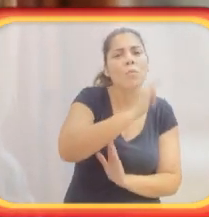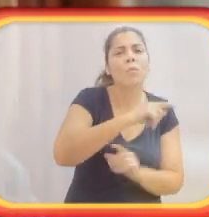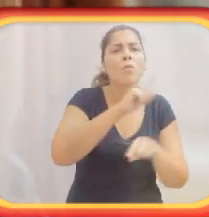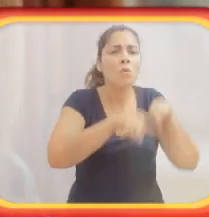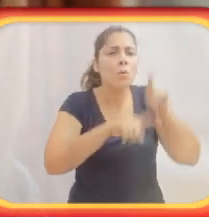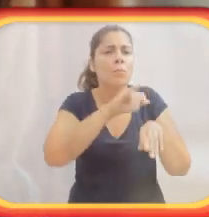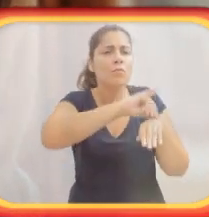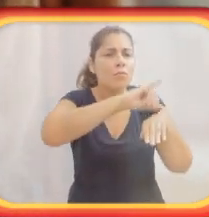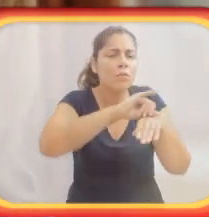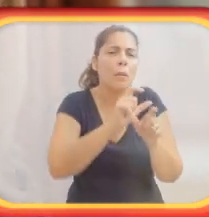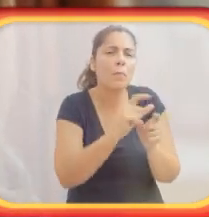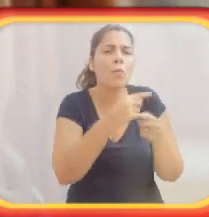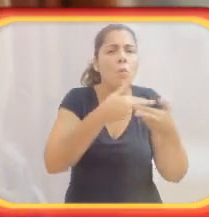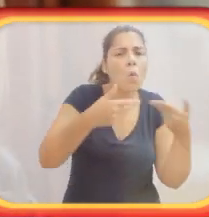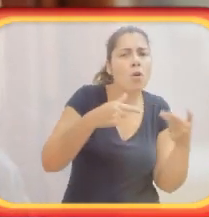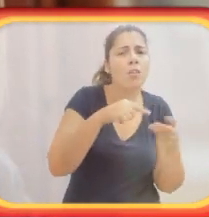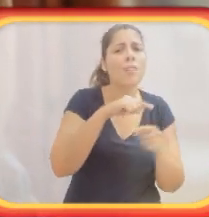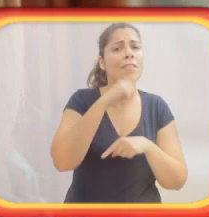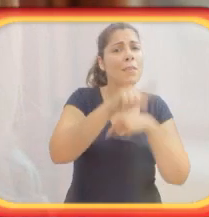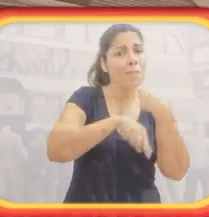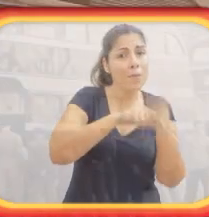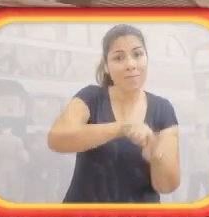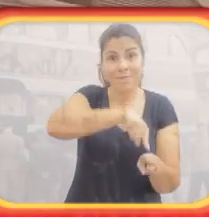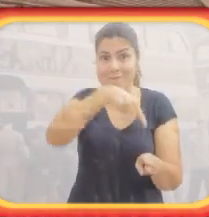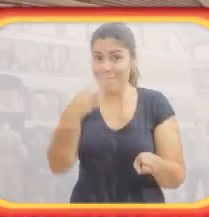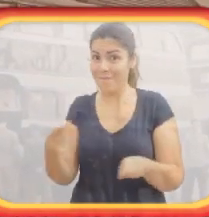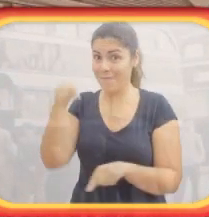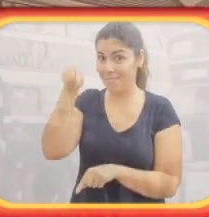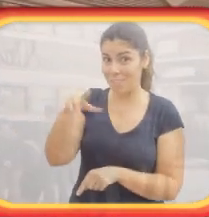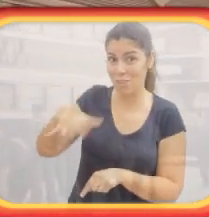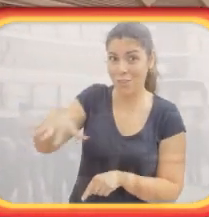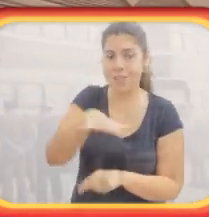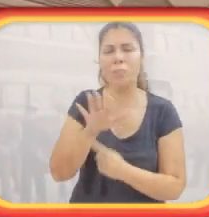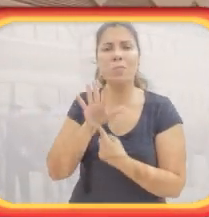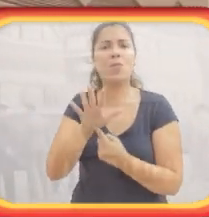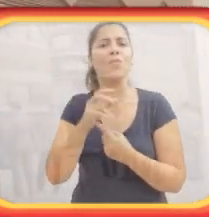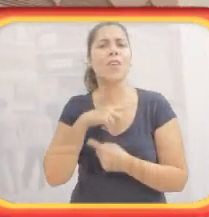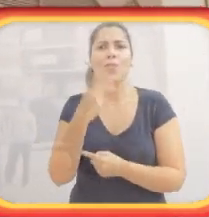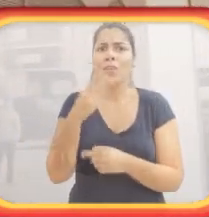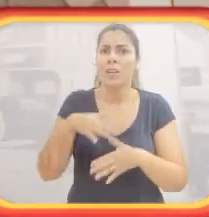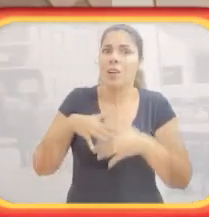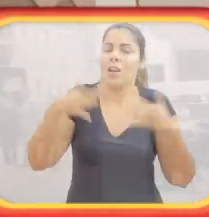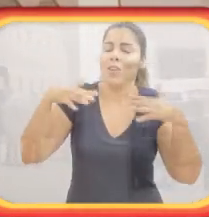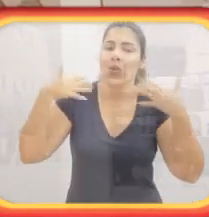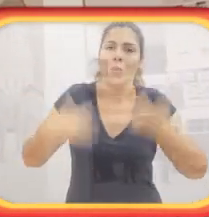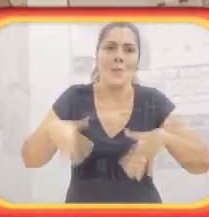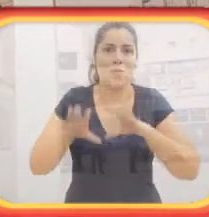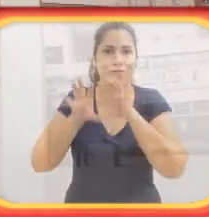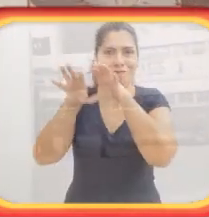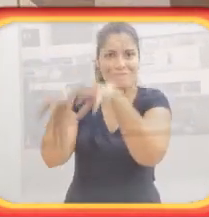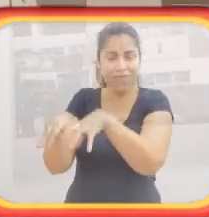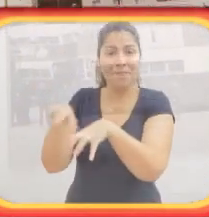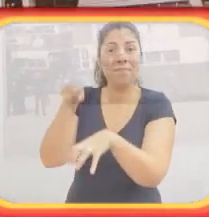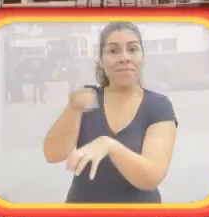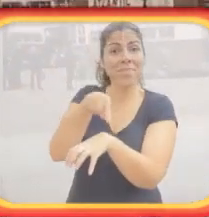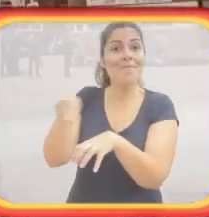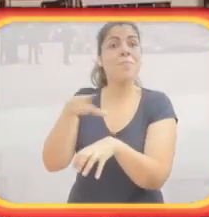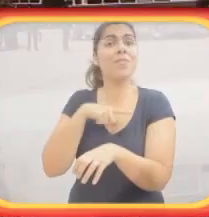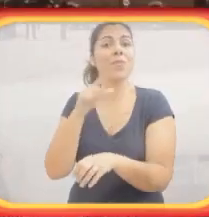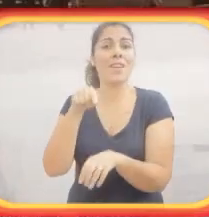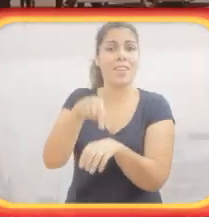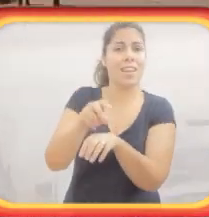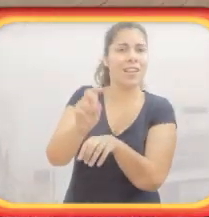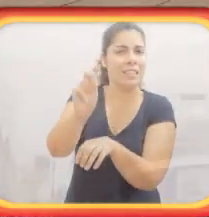empresa contada através de fotografias, textos, documentos e objetos de